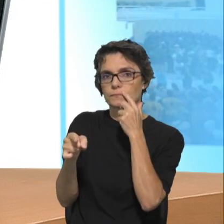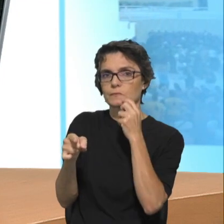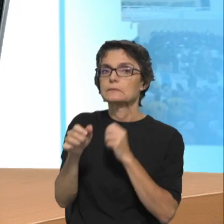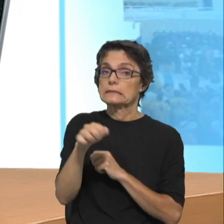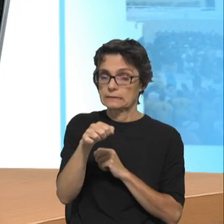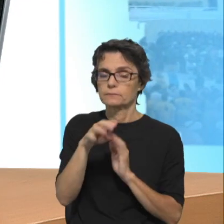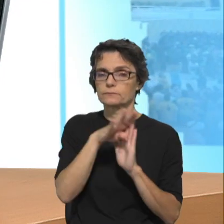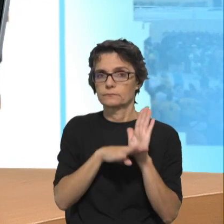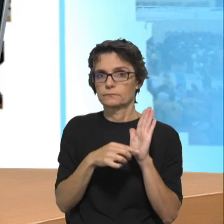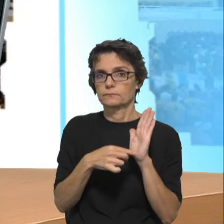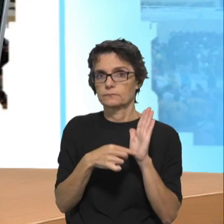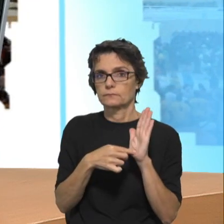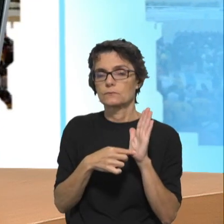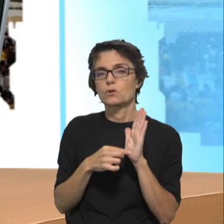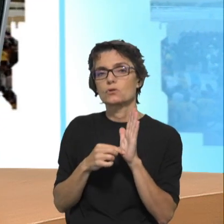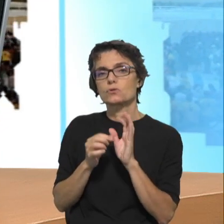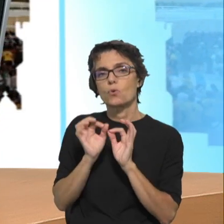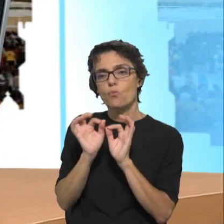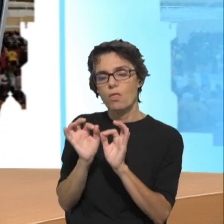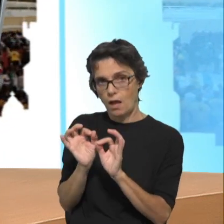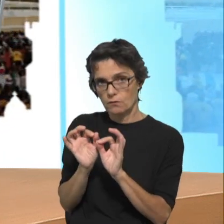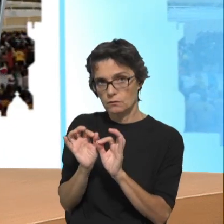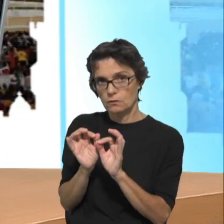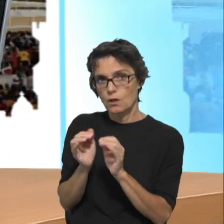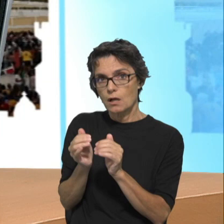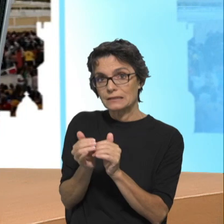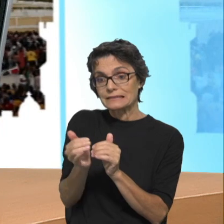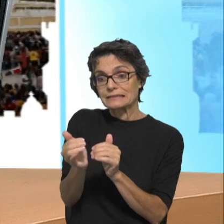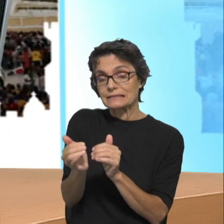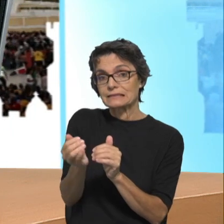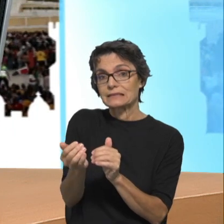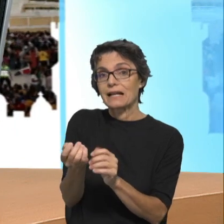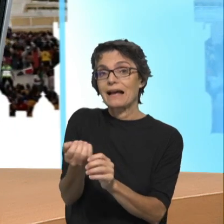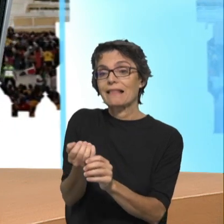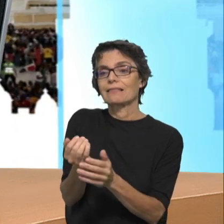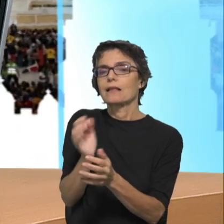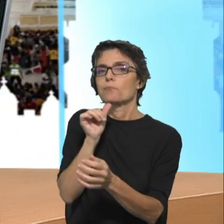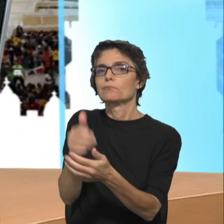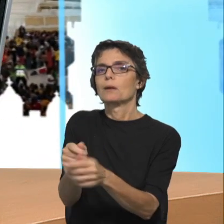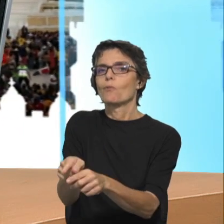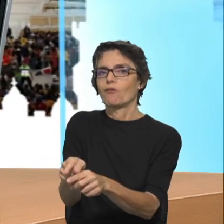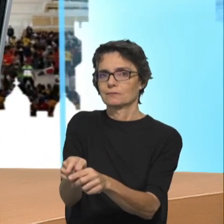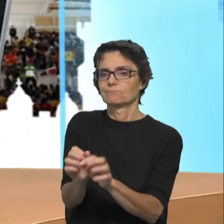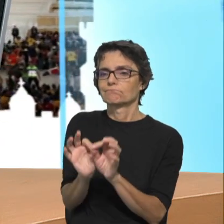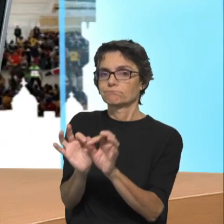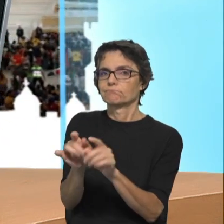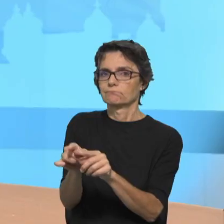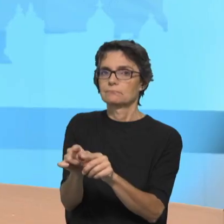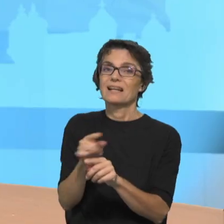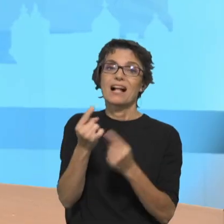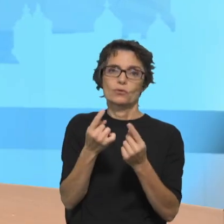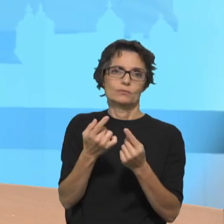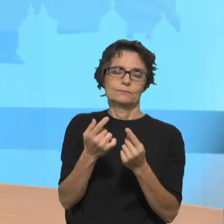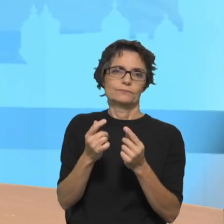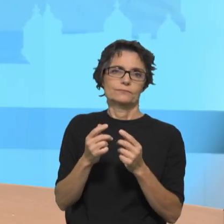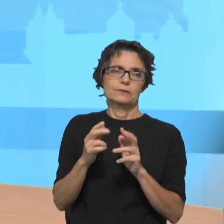delineado, os cuidados paliativos ainda são, no caso, para alguns, diríamos, não é? Ainda são um luxo. Pois, ou